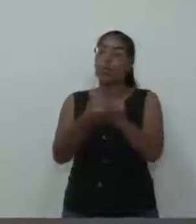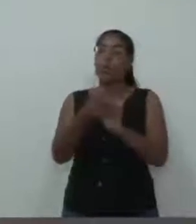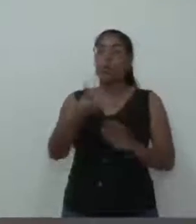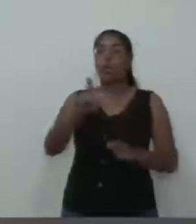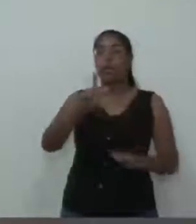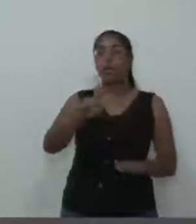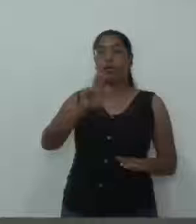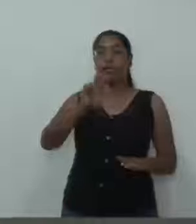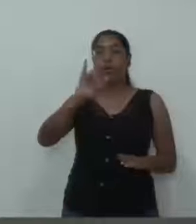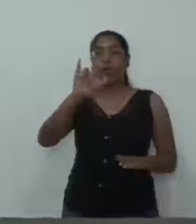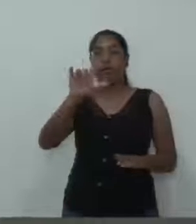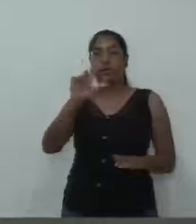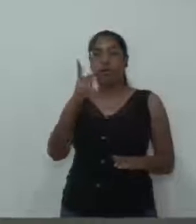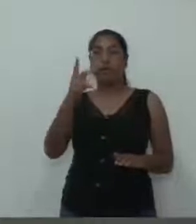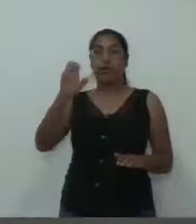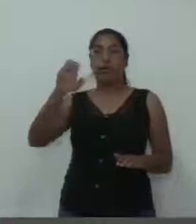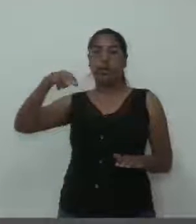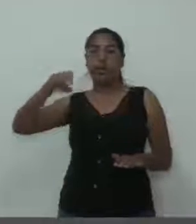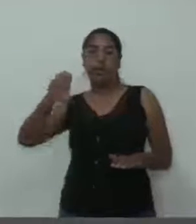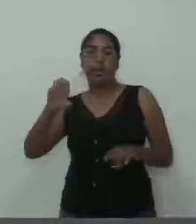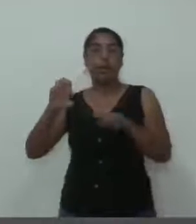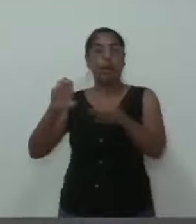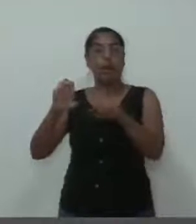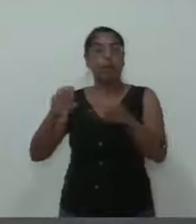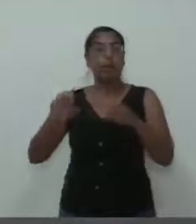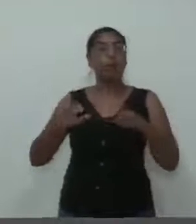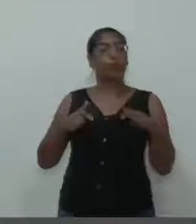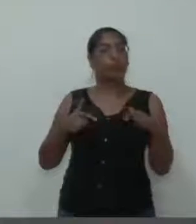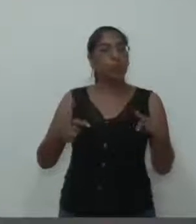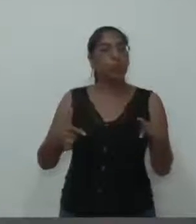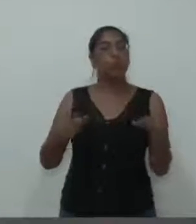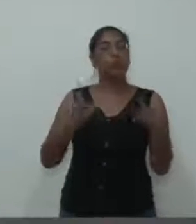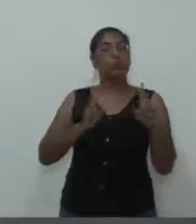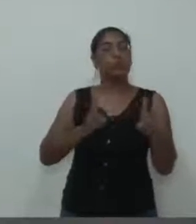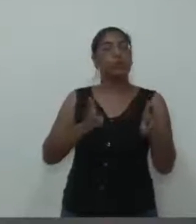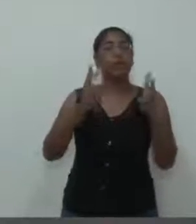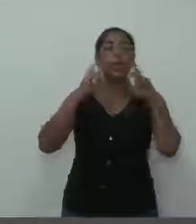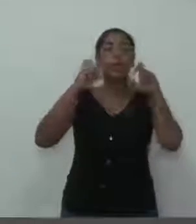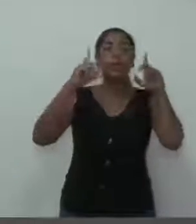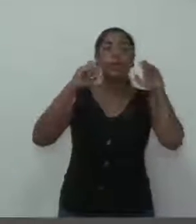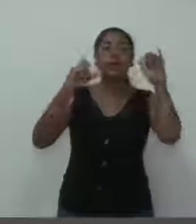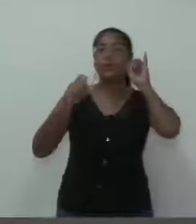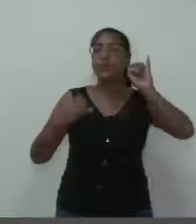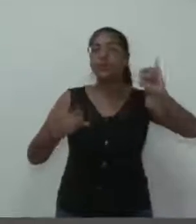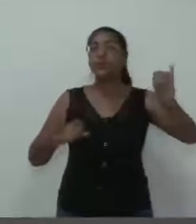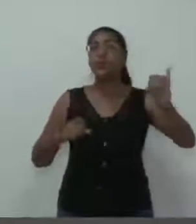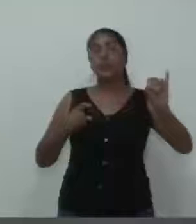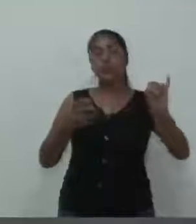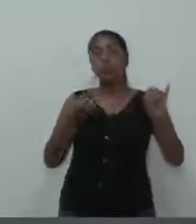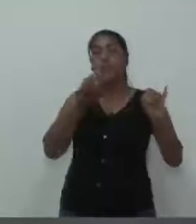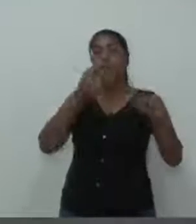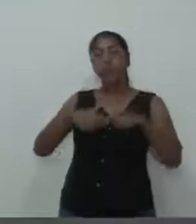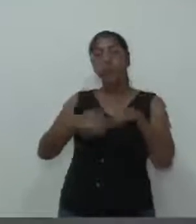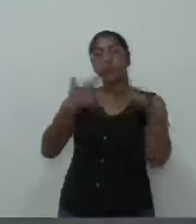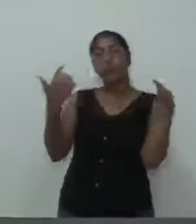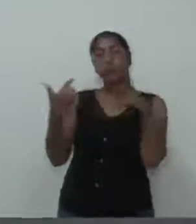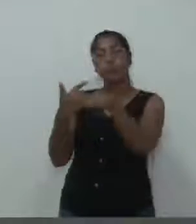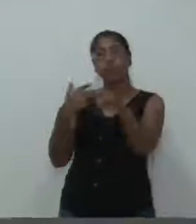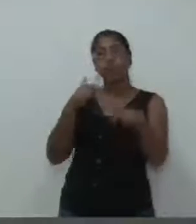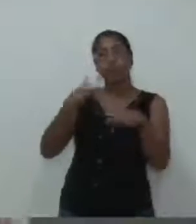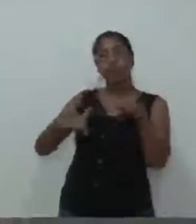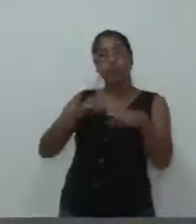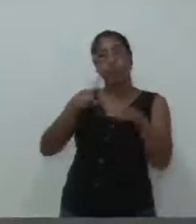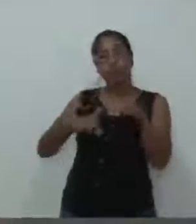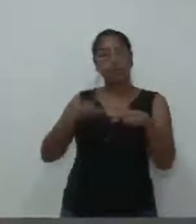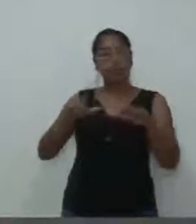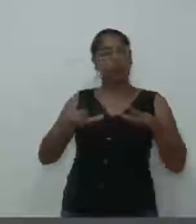população. A luta sempre contra a violência e a valorização humana é um desafio, não é? Então, boa sorte para esse trabalho. Simples não é? Mas é